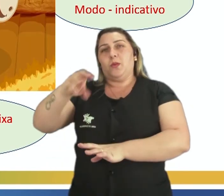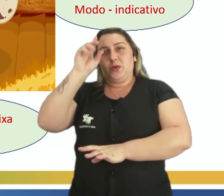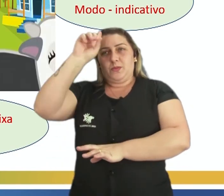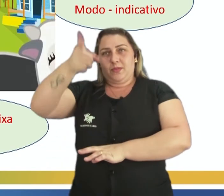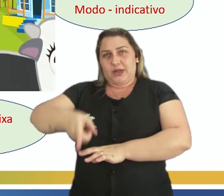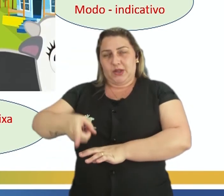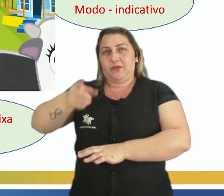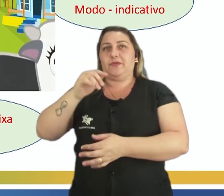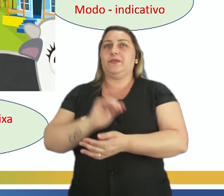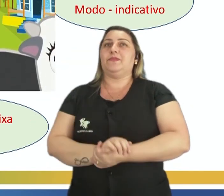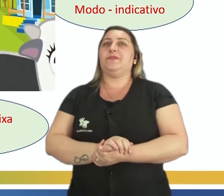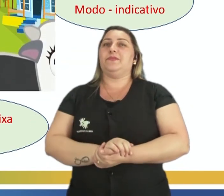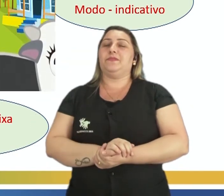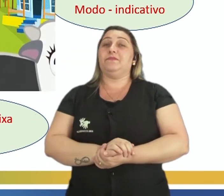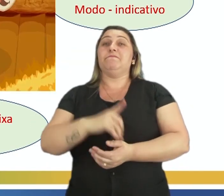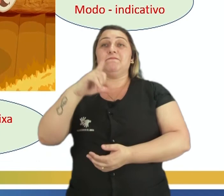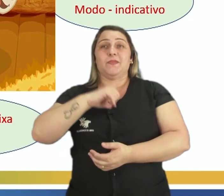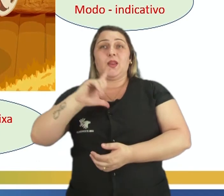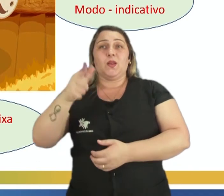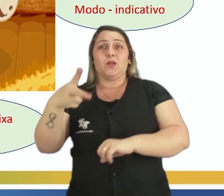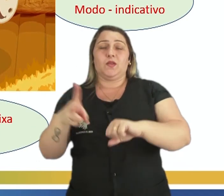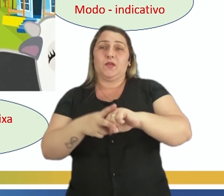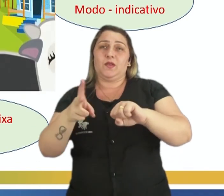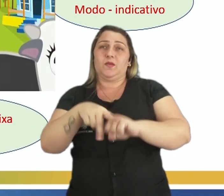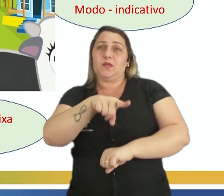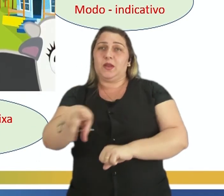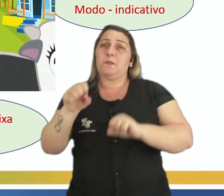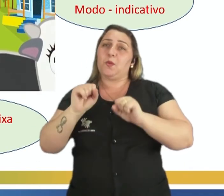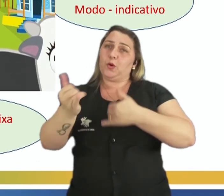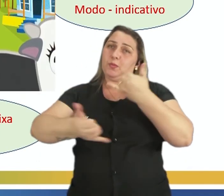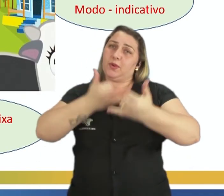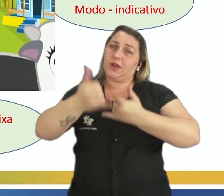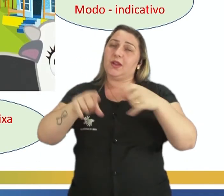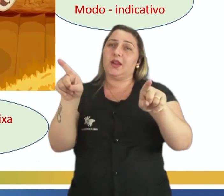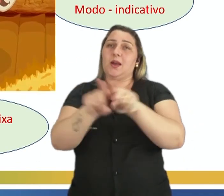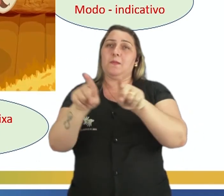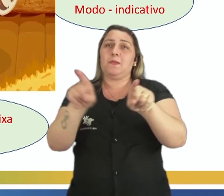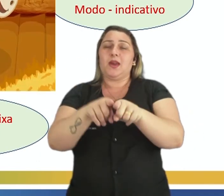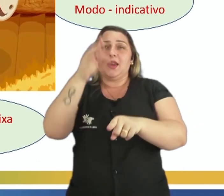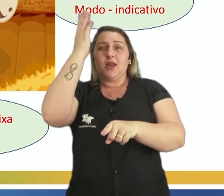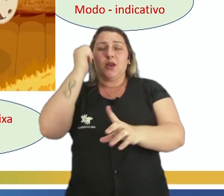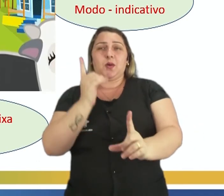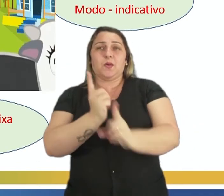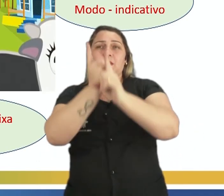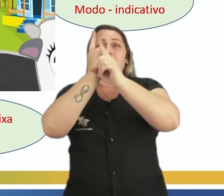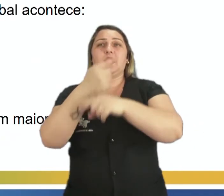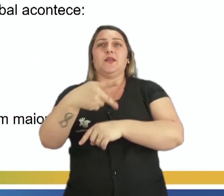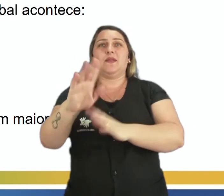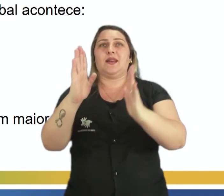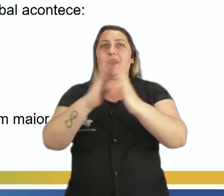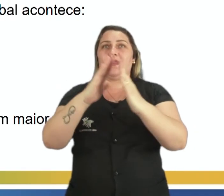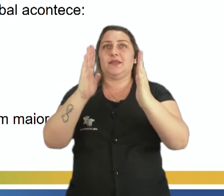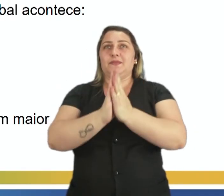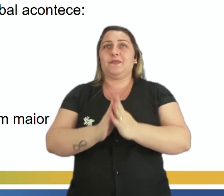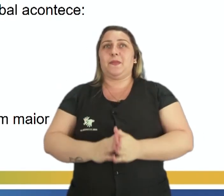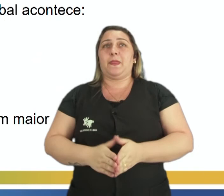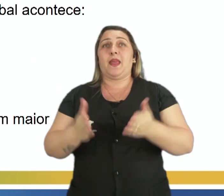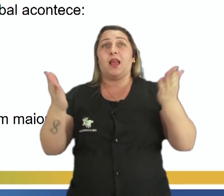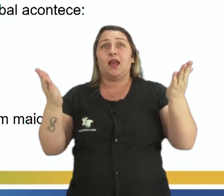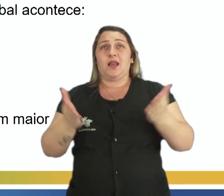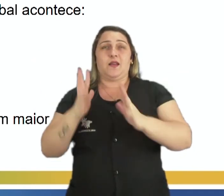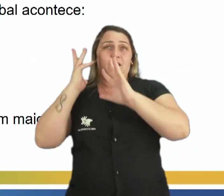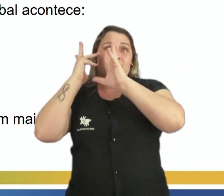modo imperativo. Existem outros verbos e você pode brincar de identificá-los aí na sua casa.